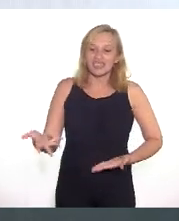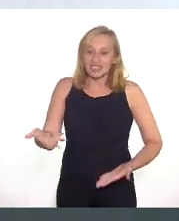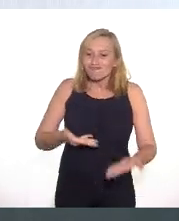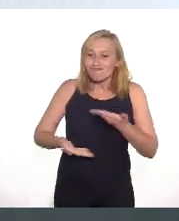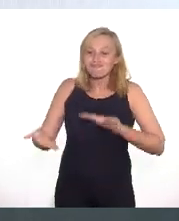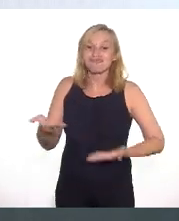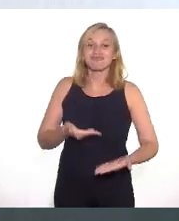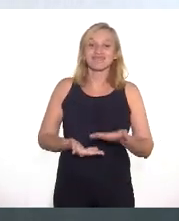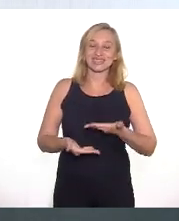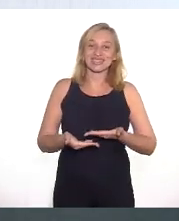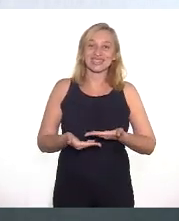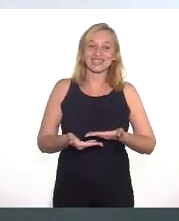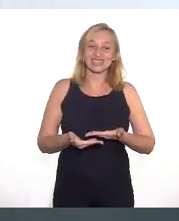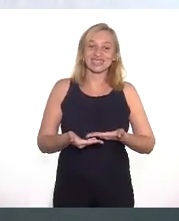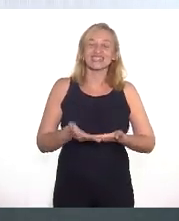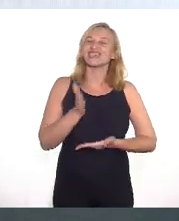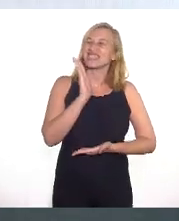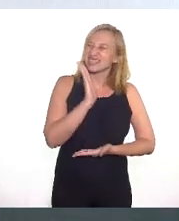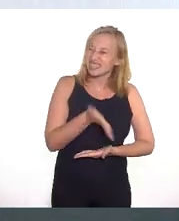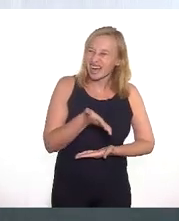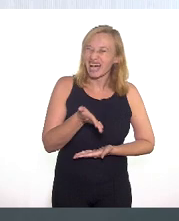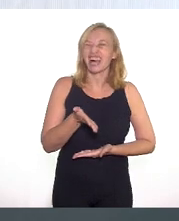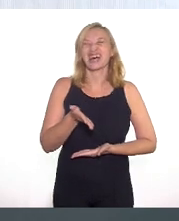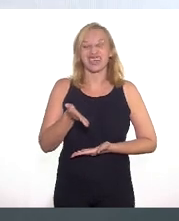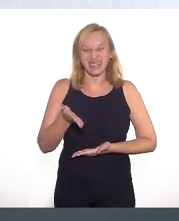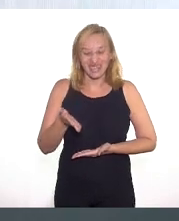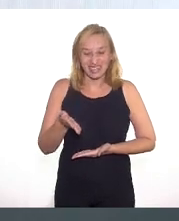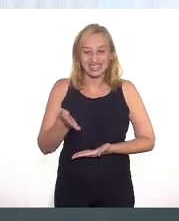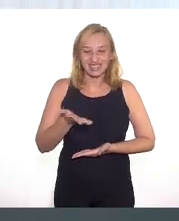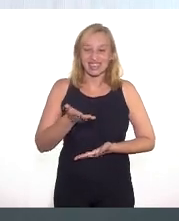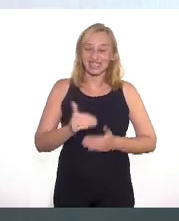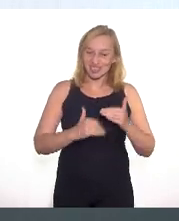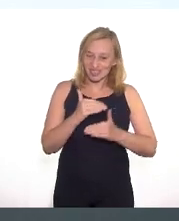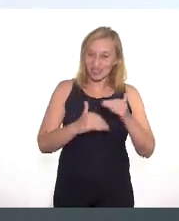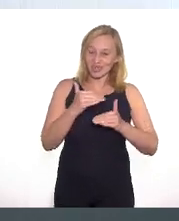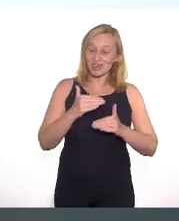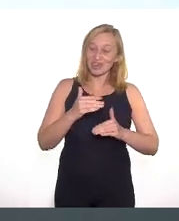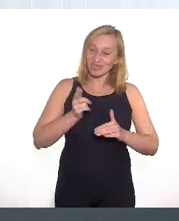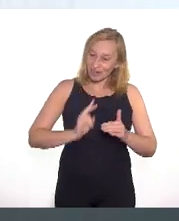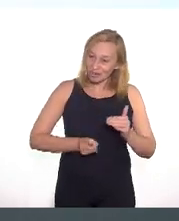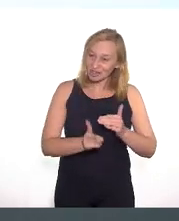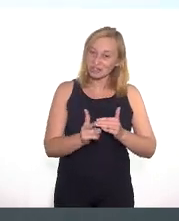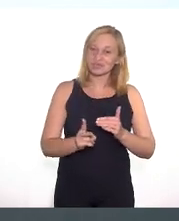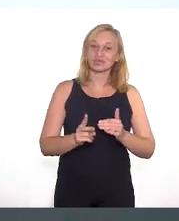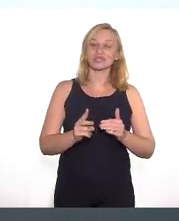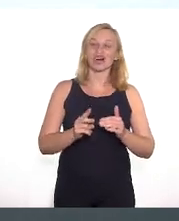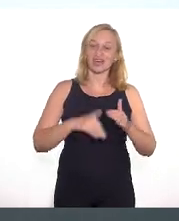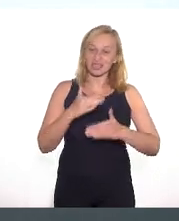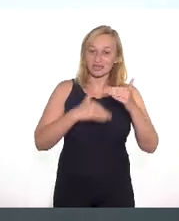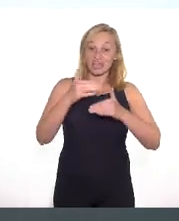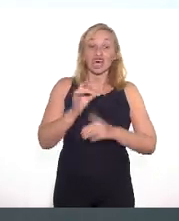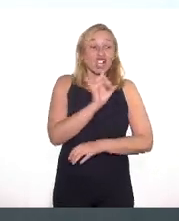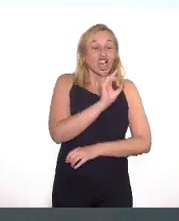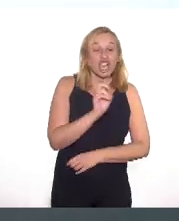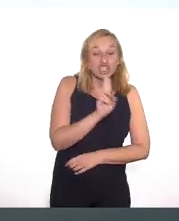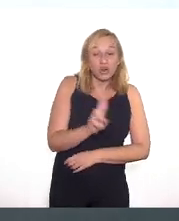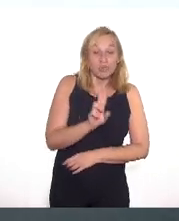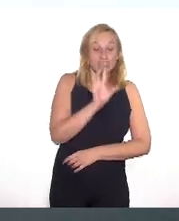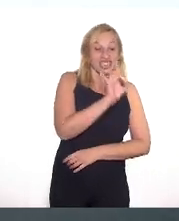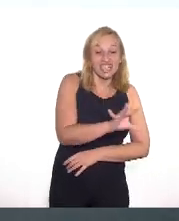parceria já deu muitos frutos e vai continuar dando. Então, quero aqui, em nome de cada parlamentar